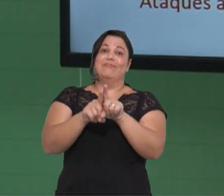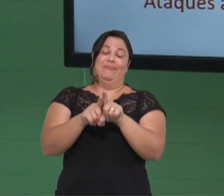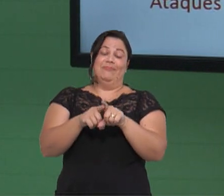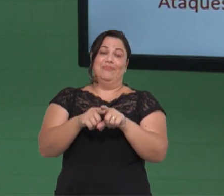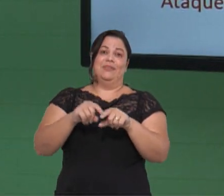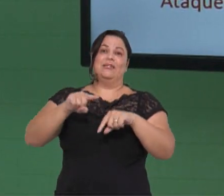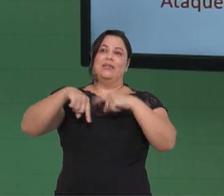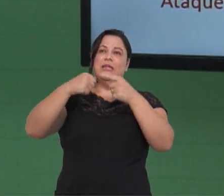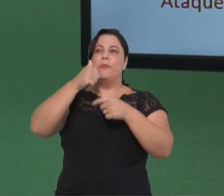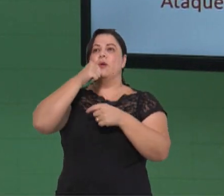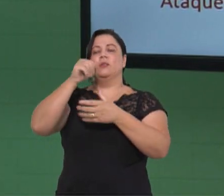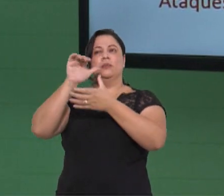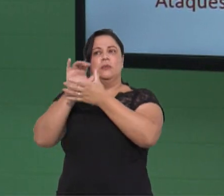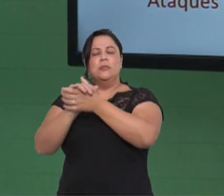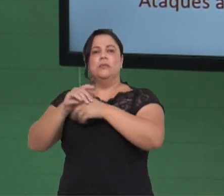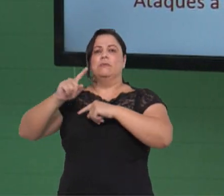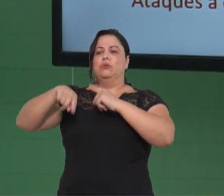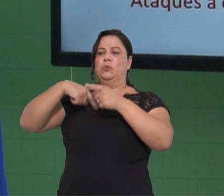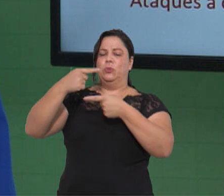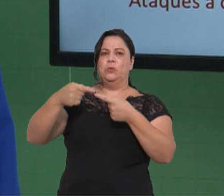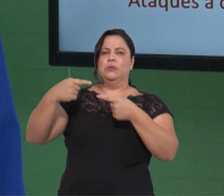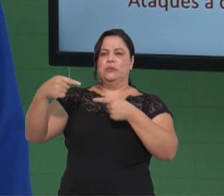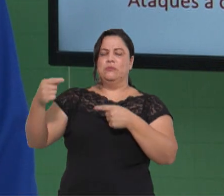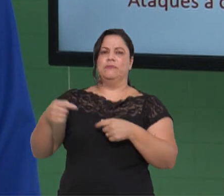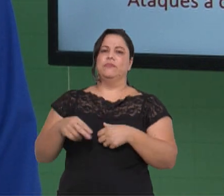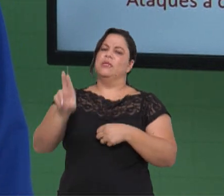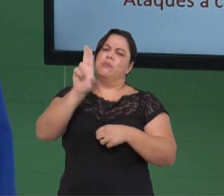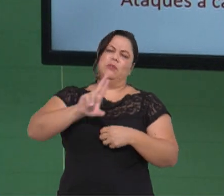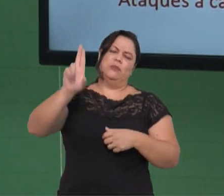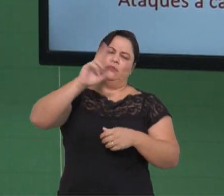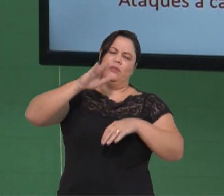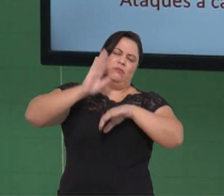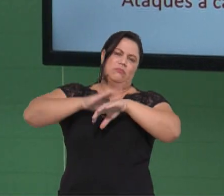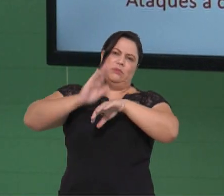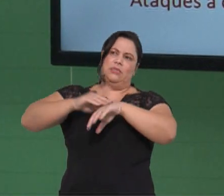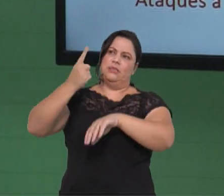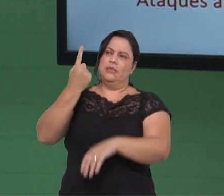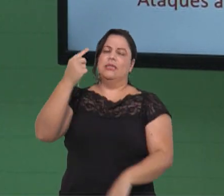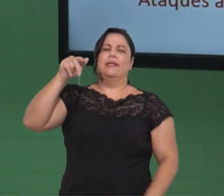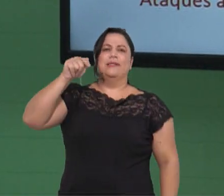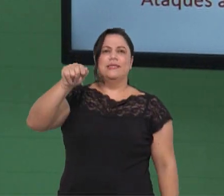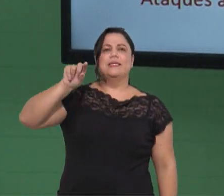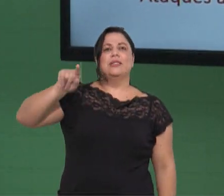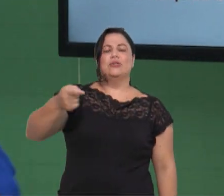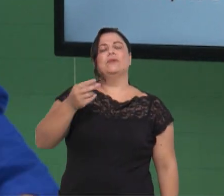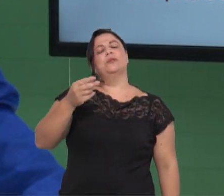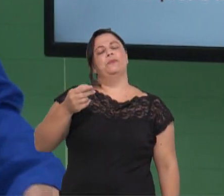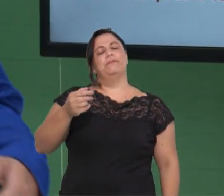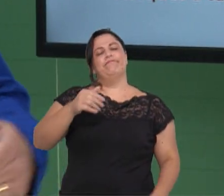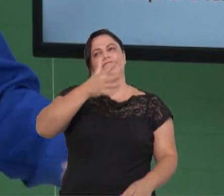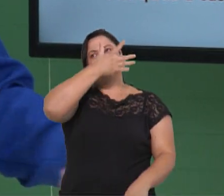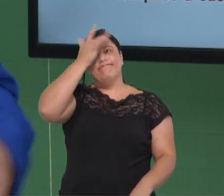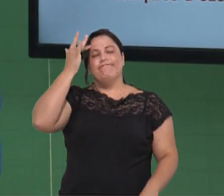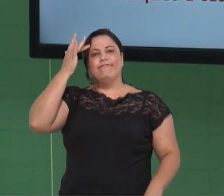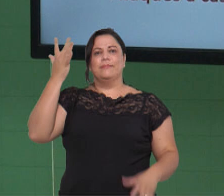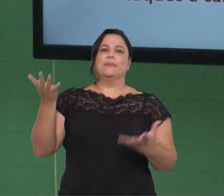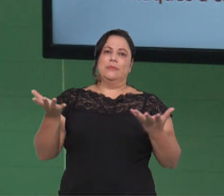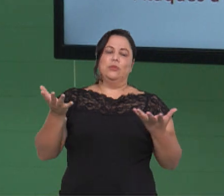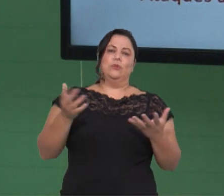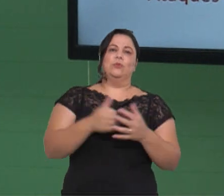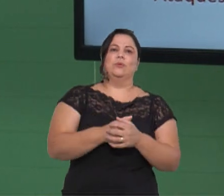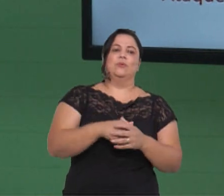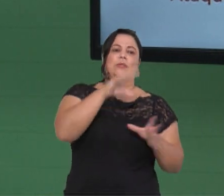que depois é usado para matar mais 17 mil pessoas que são classificadas